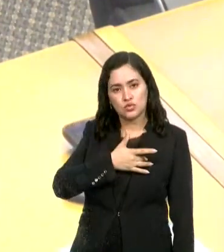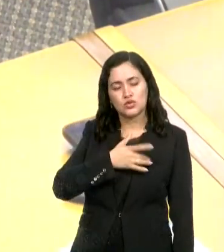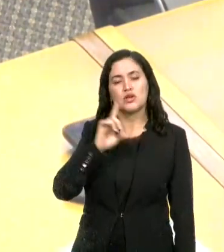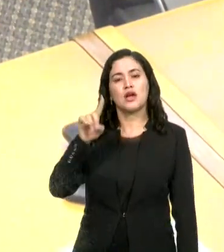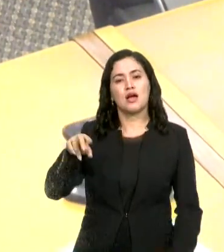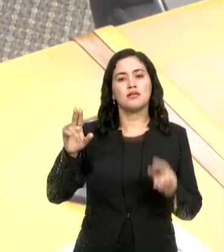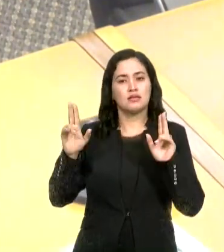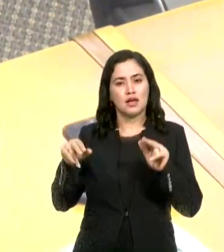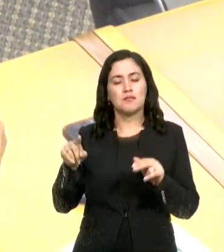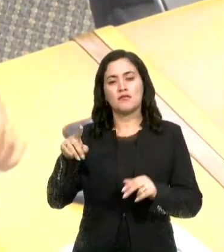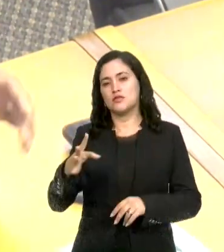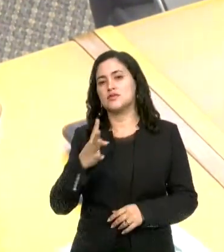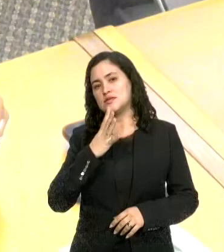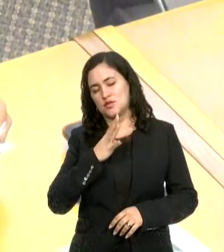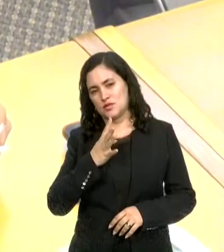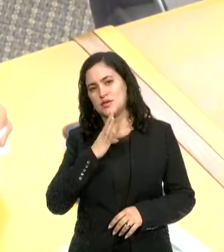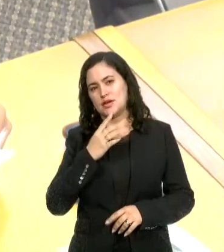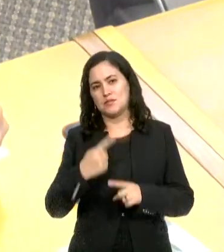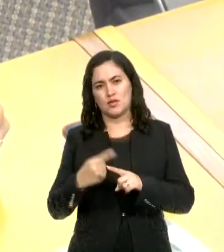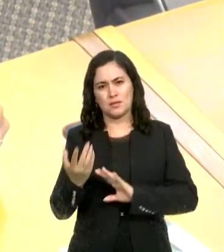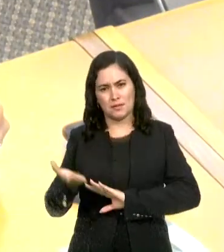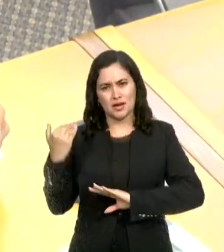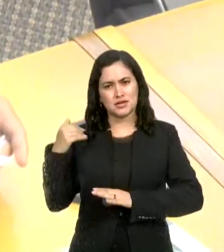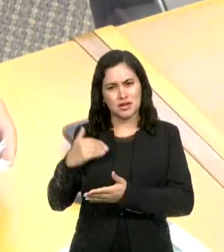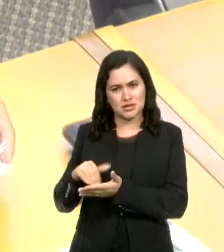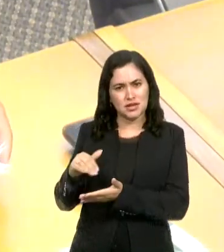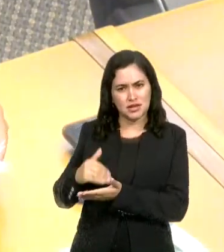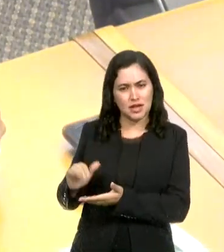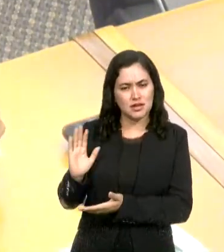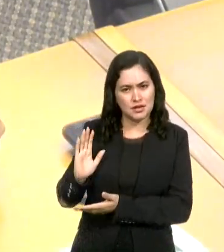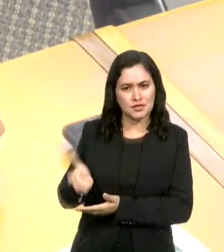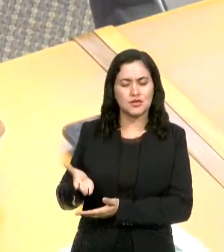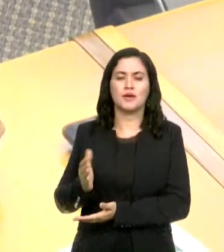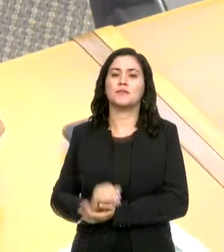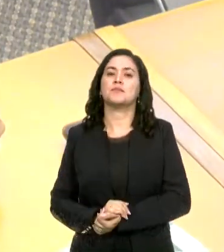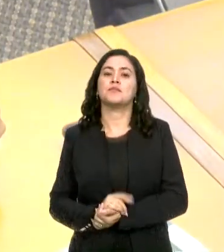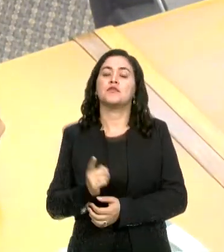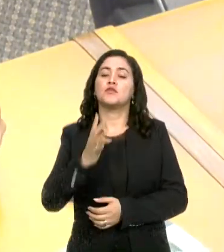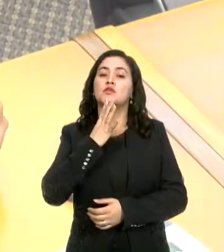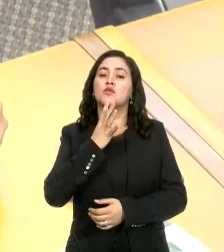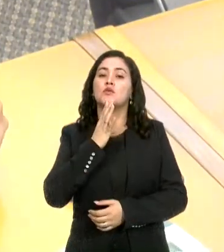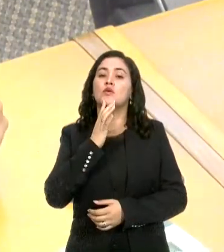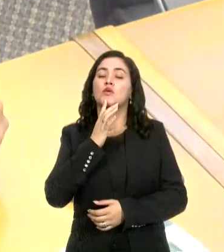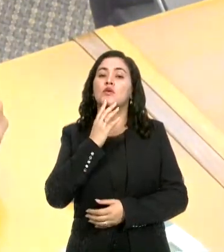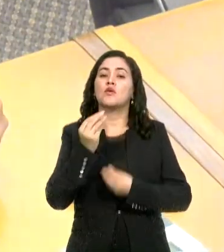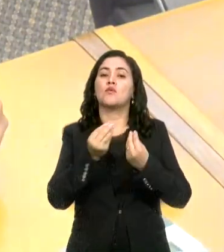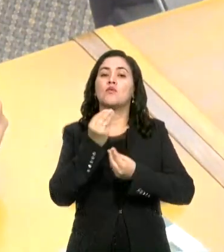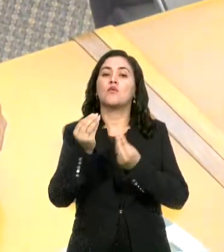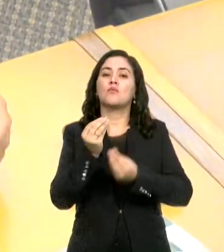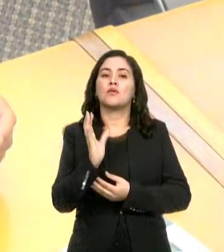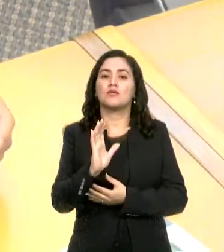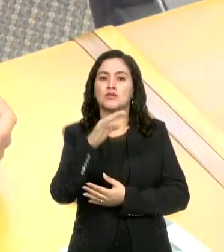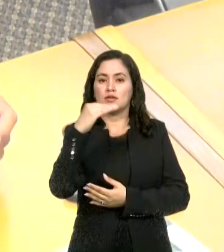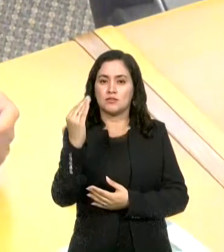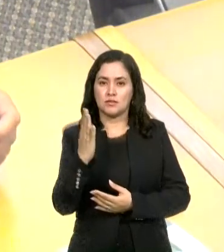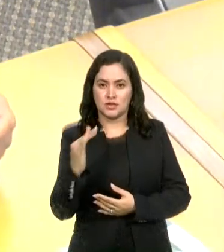que Vossa Excelência estuda e tem domínio, e conhece a realidade do Brasil, com a função que desempenhou